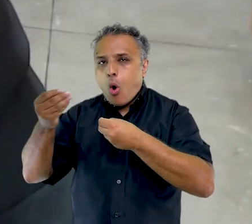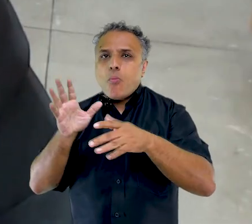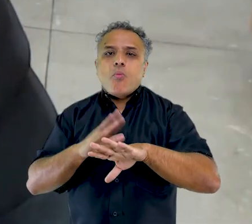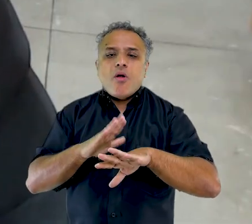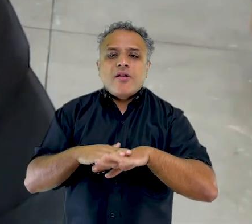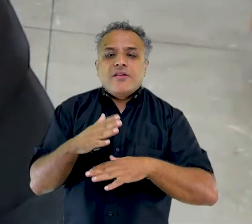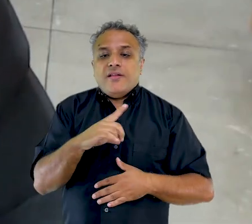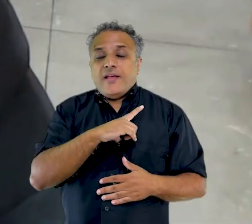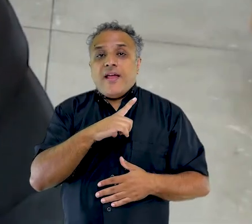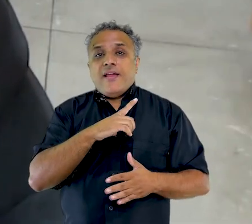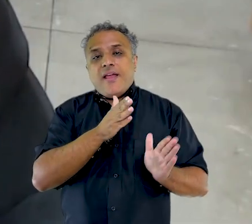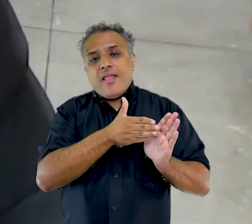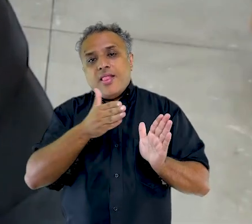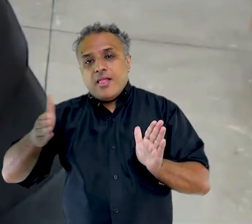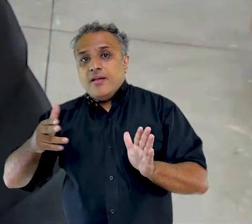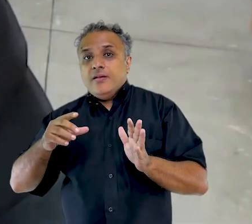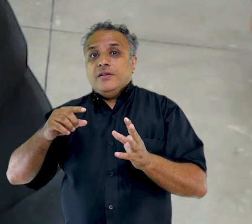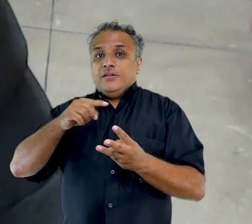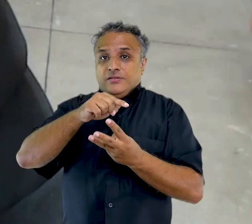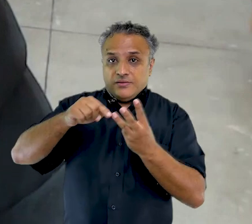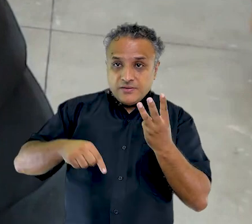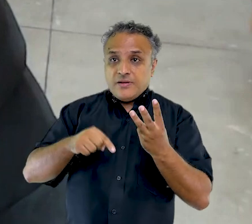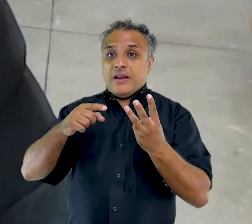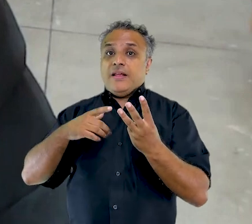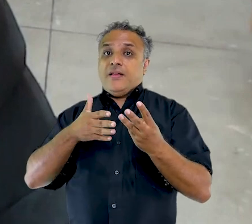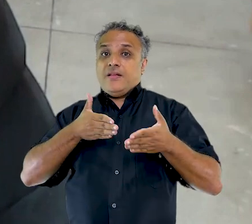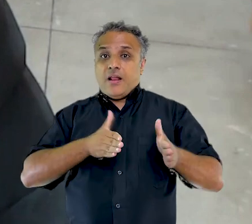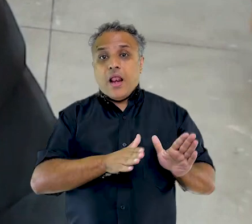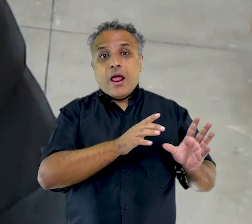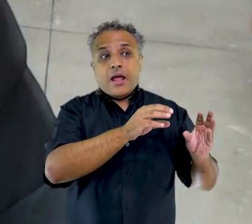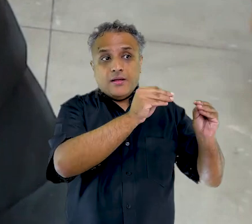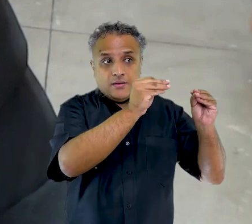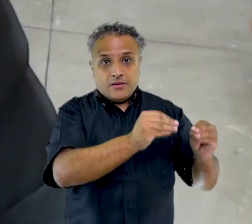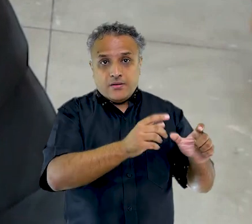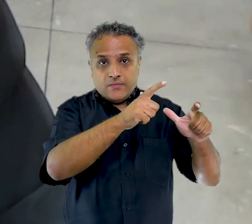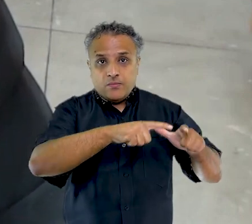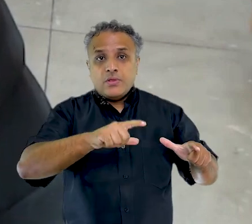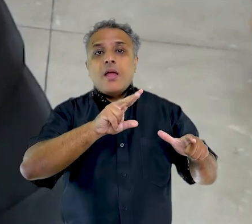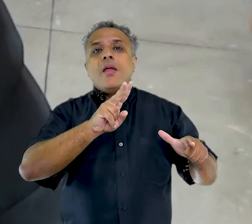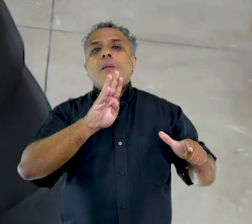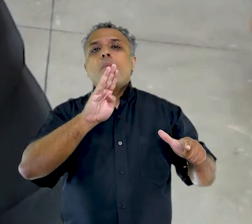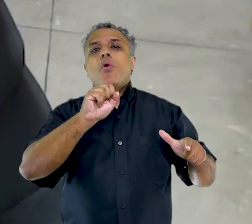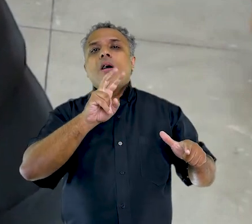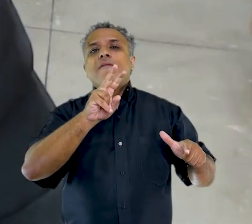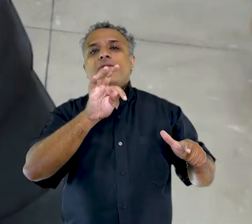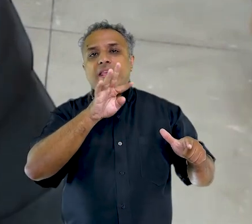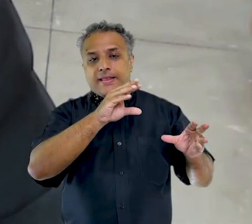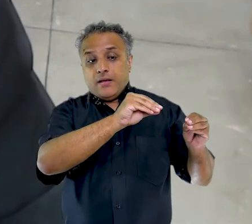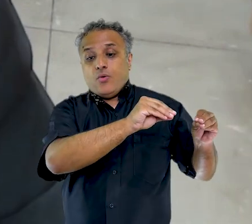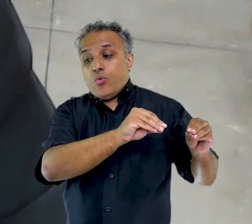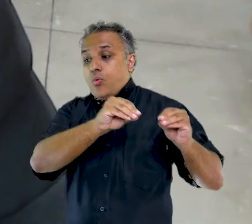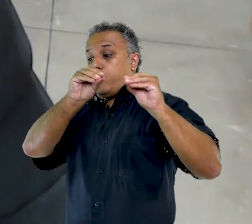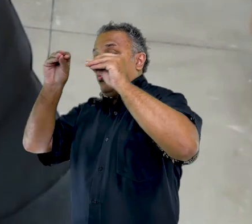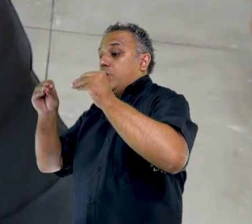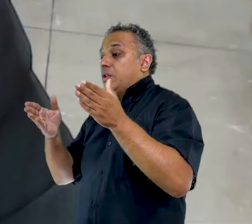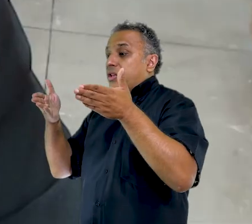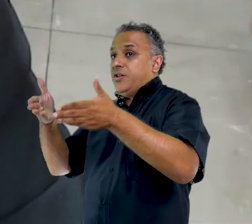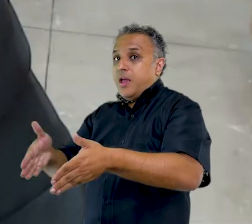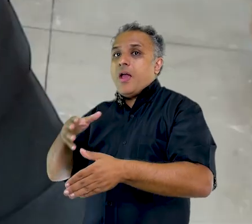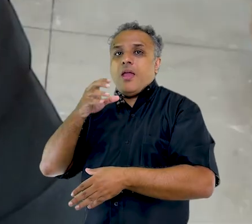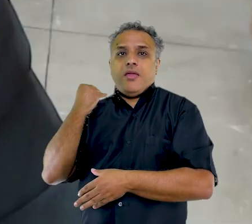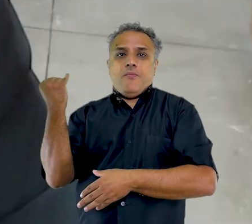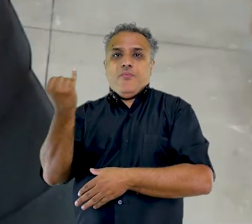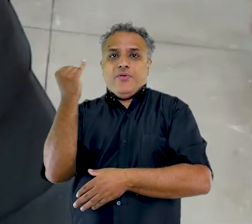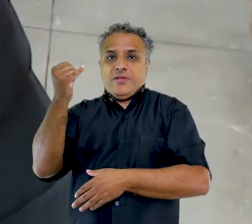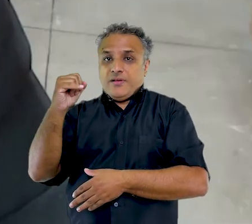esse translado desses corpos, né, que estão localizados em Boa Vista. Então, importante ressaltar que dessa